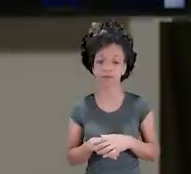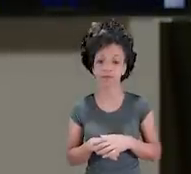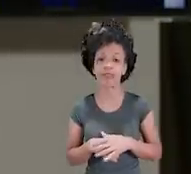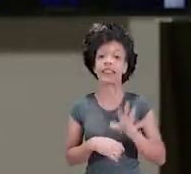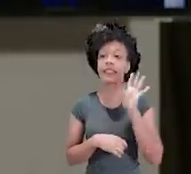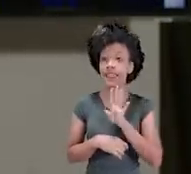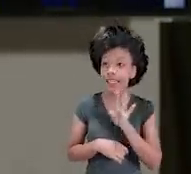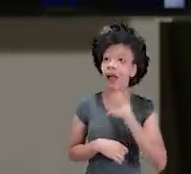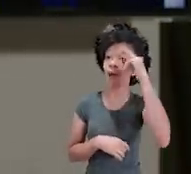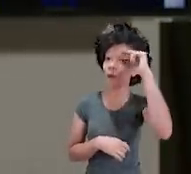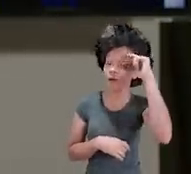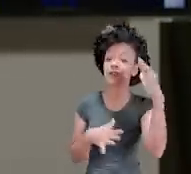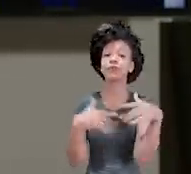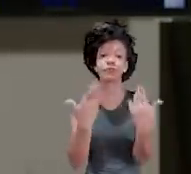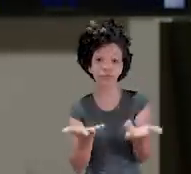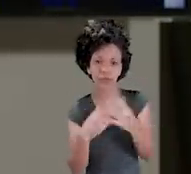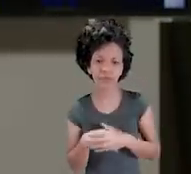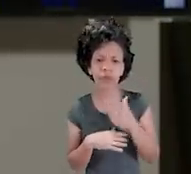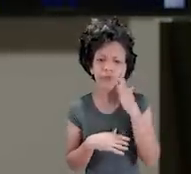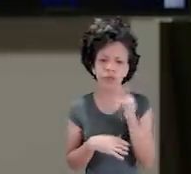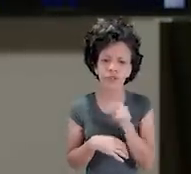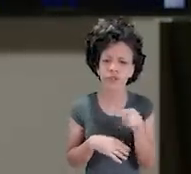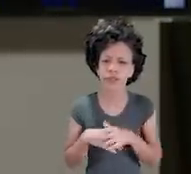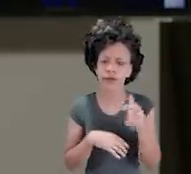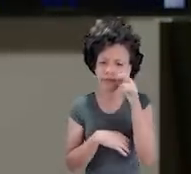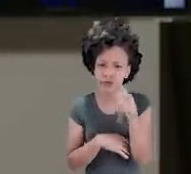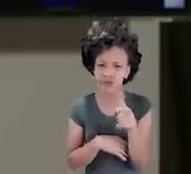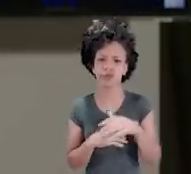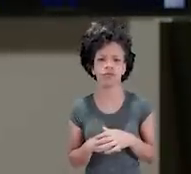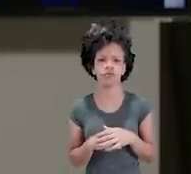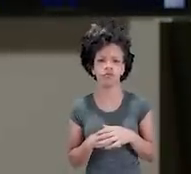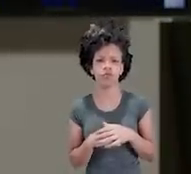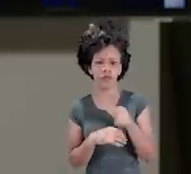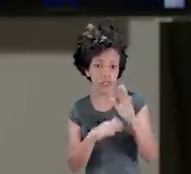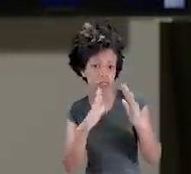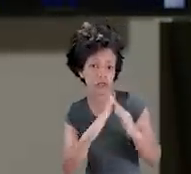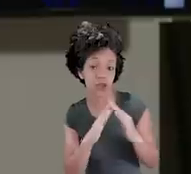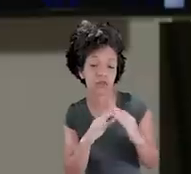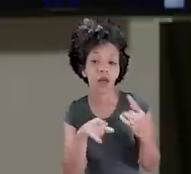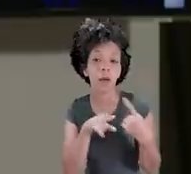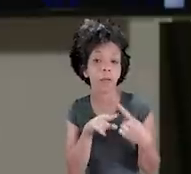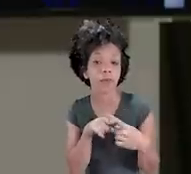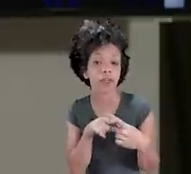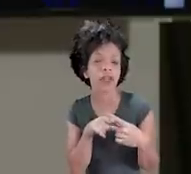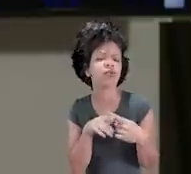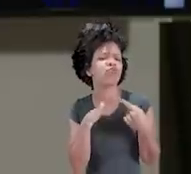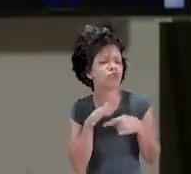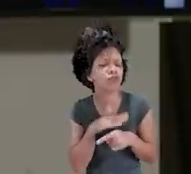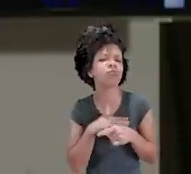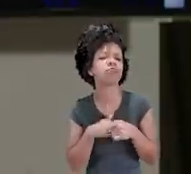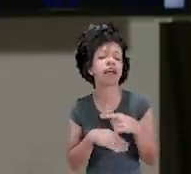Legal, Maurício! Pois é, eu sei que você tá assistindo aqui, você aí na sua casa, porque você... No fundo,